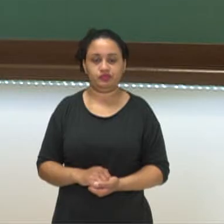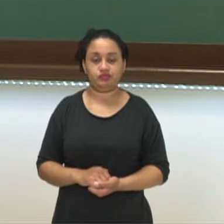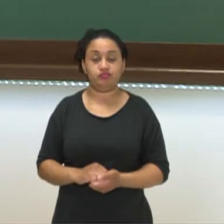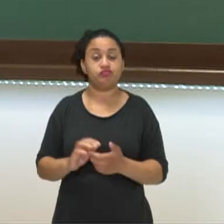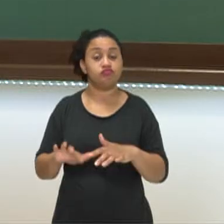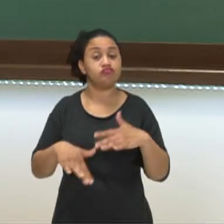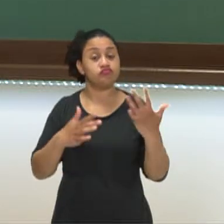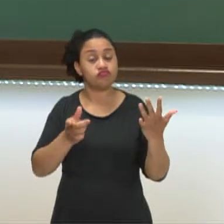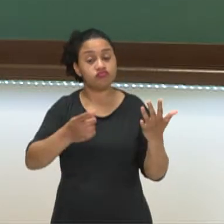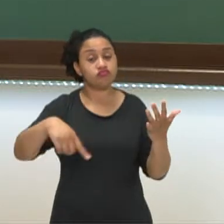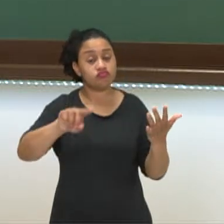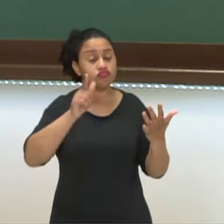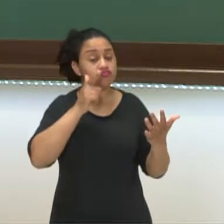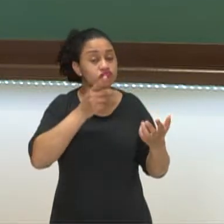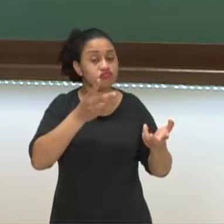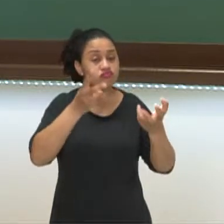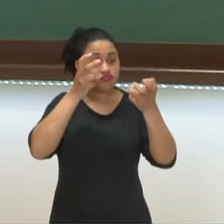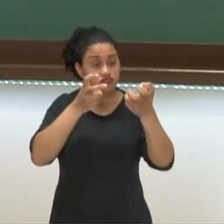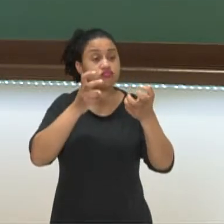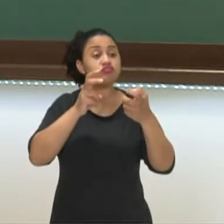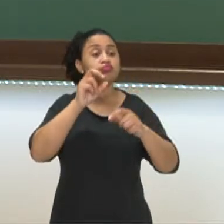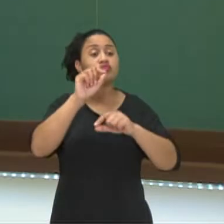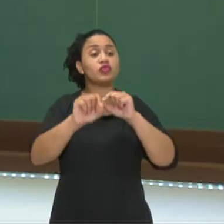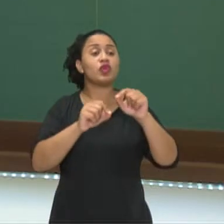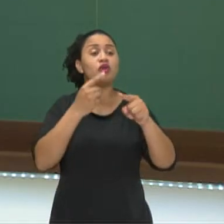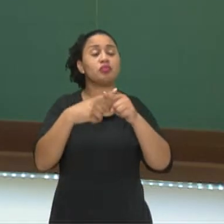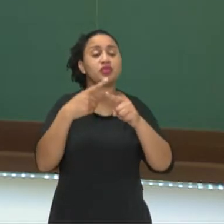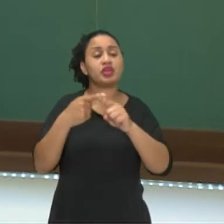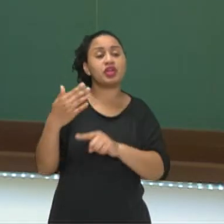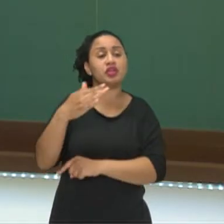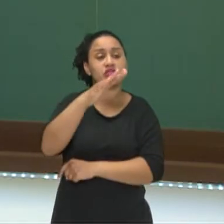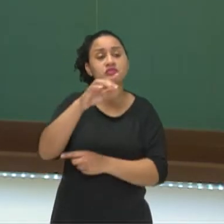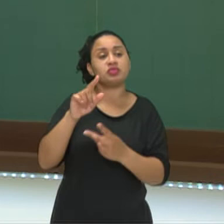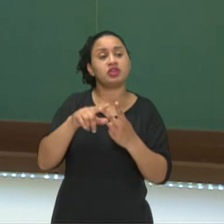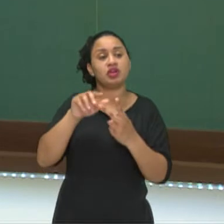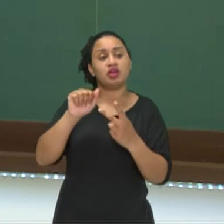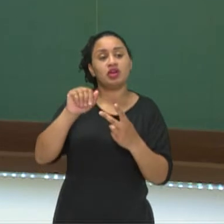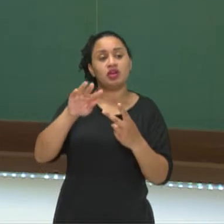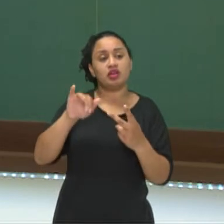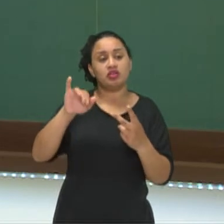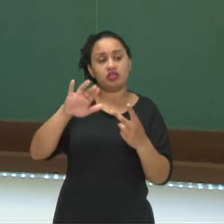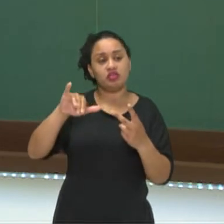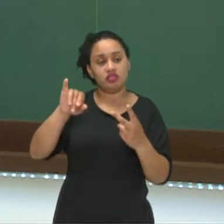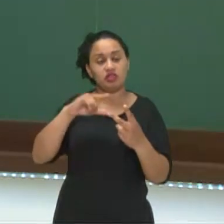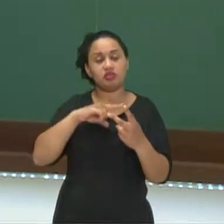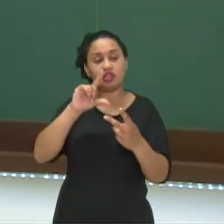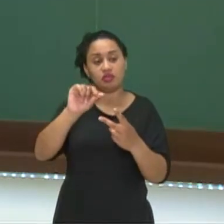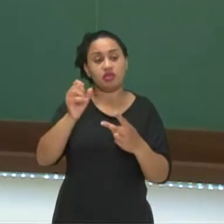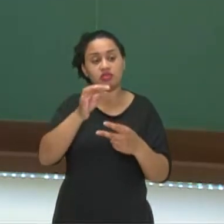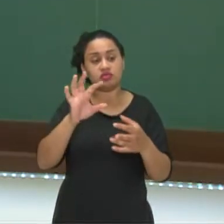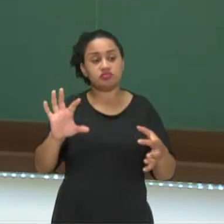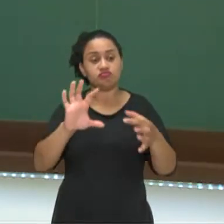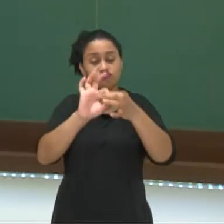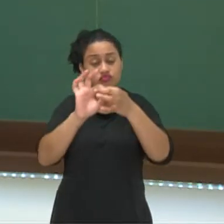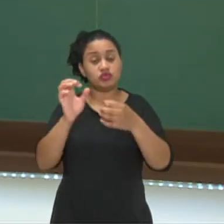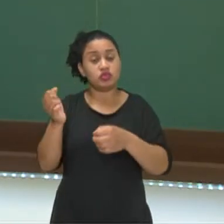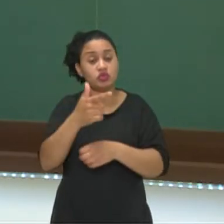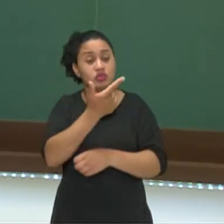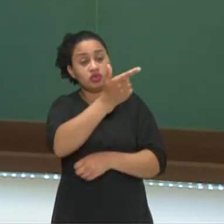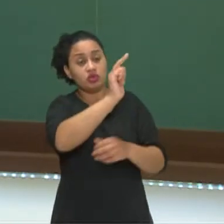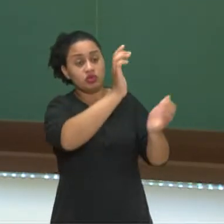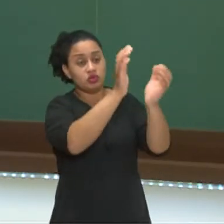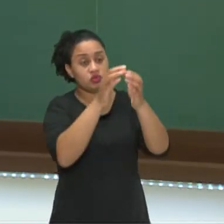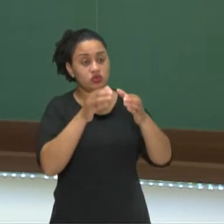E aí, pessoal, conseguiram identificar por que os peixes e os anfíbios têm menos anexos embrionários do que os outros